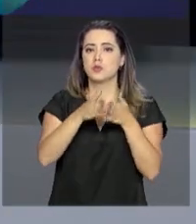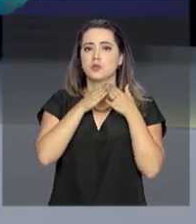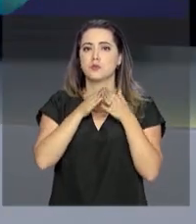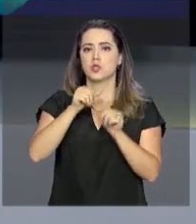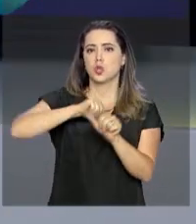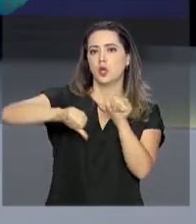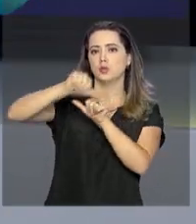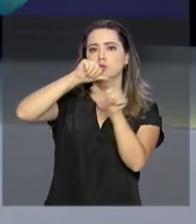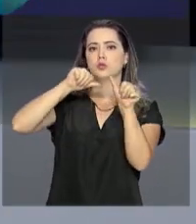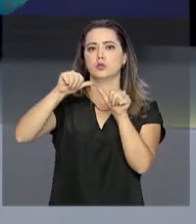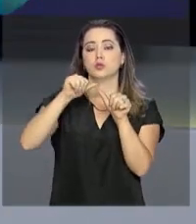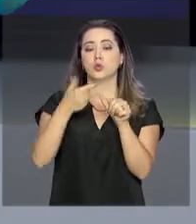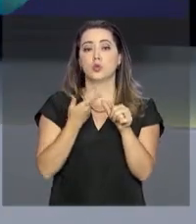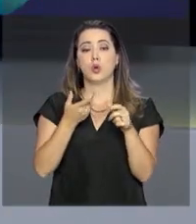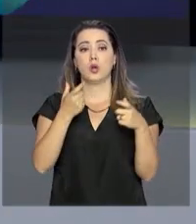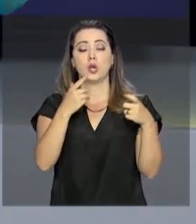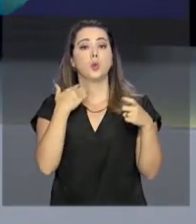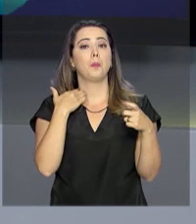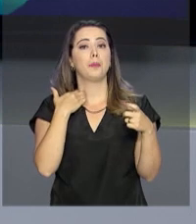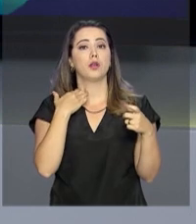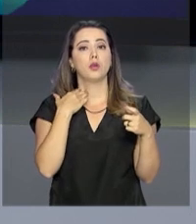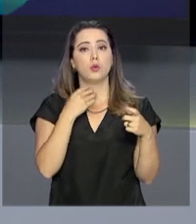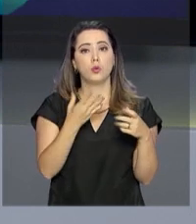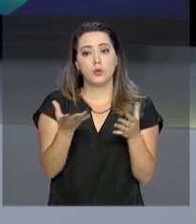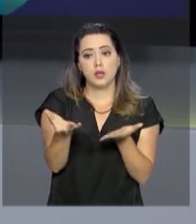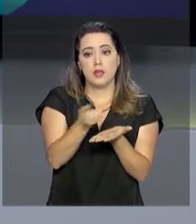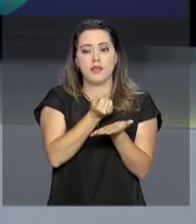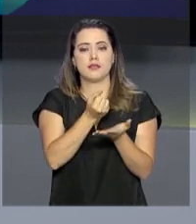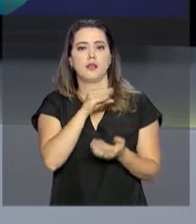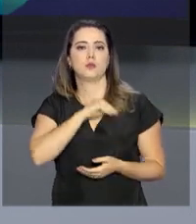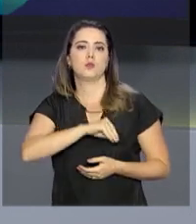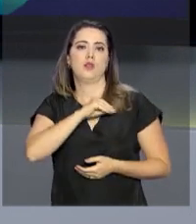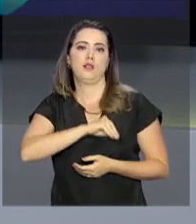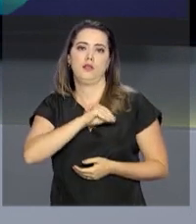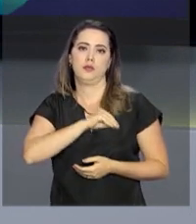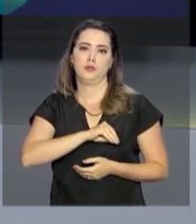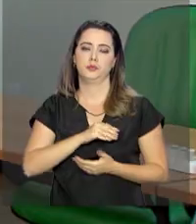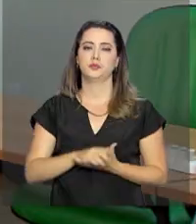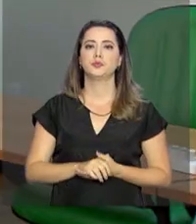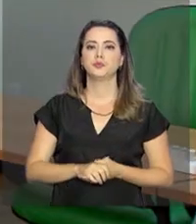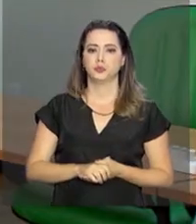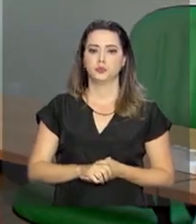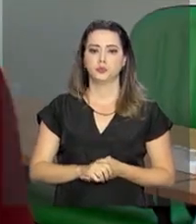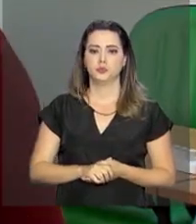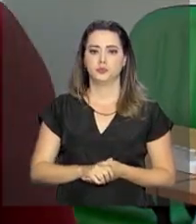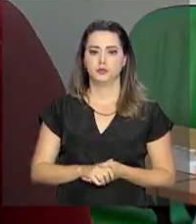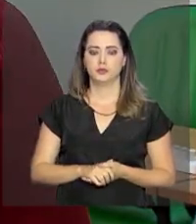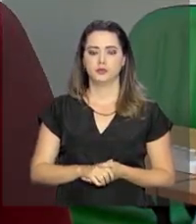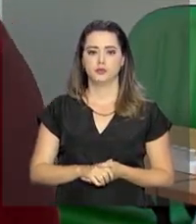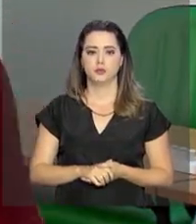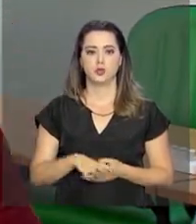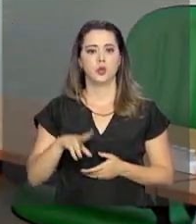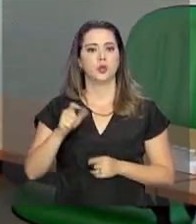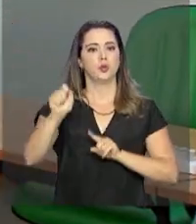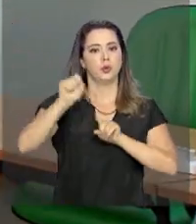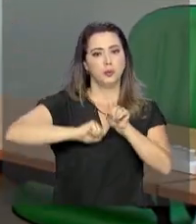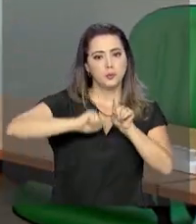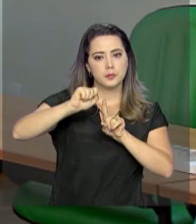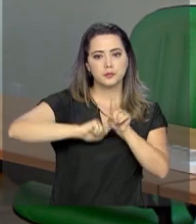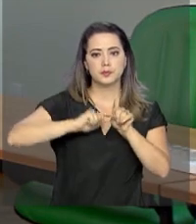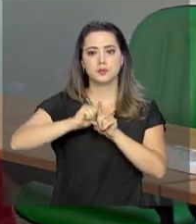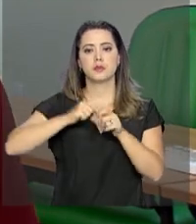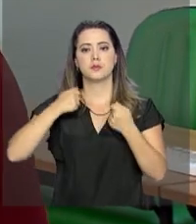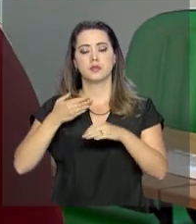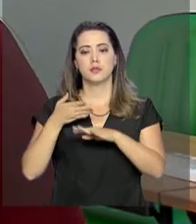portabilidade da conta salário as regras mudaram no início de julho todo mês a juliana tinha